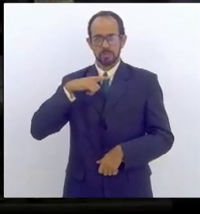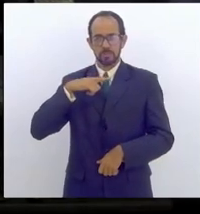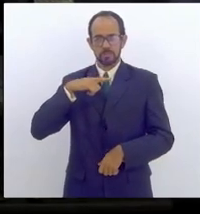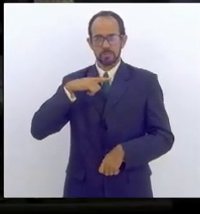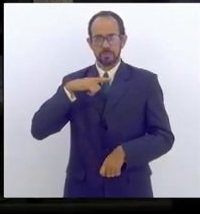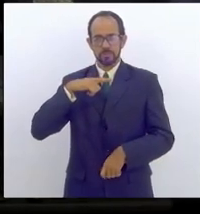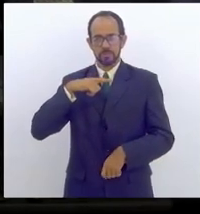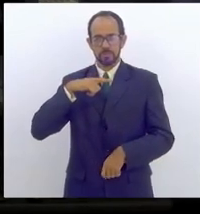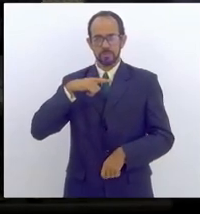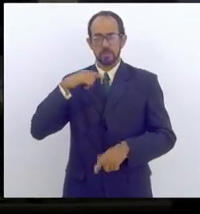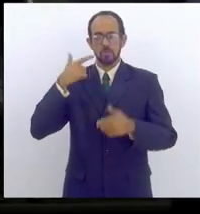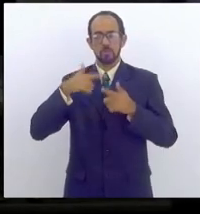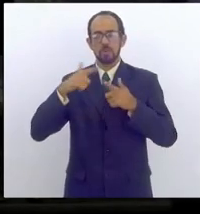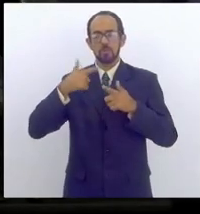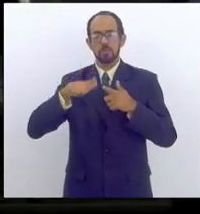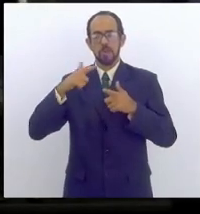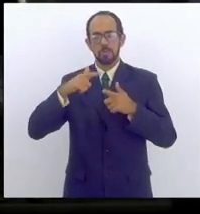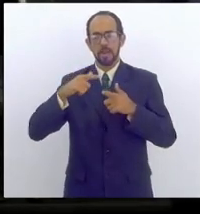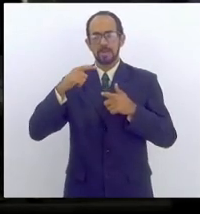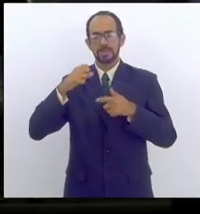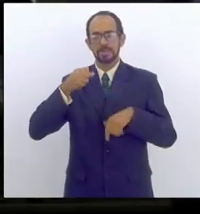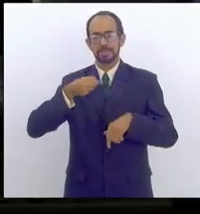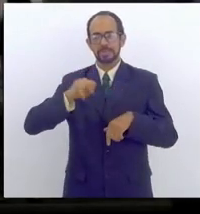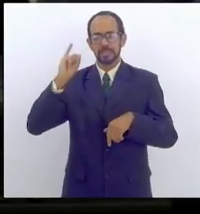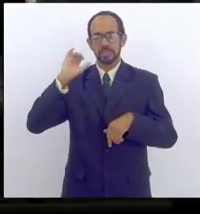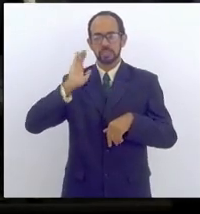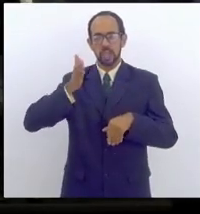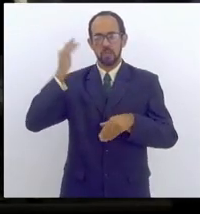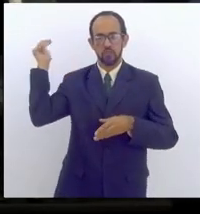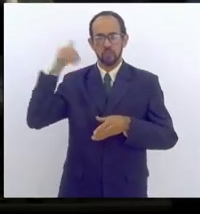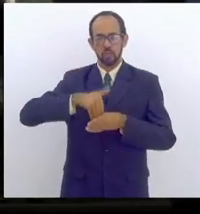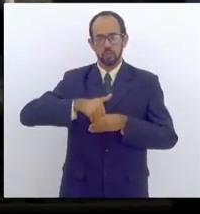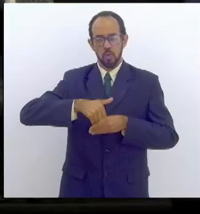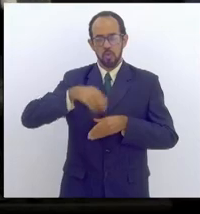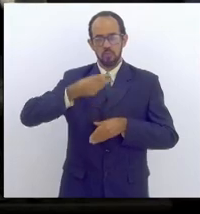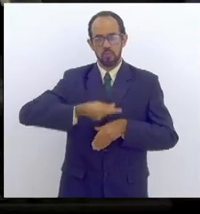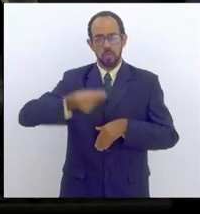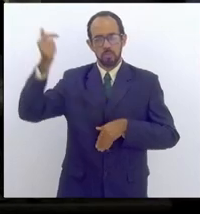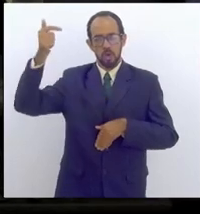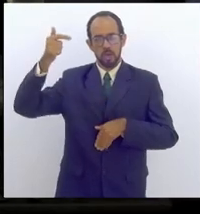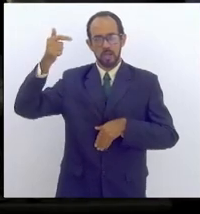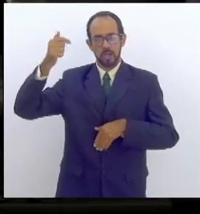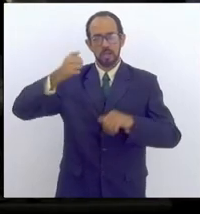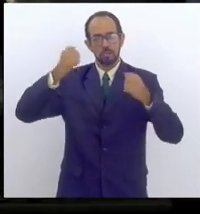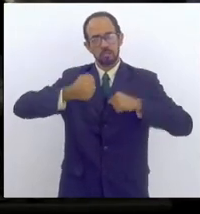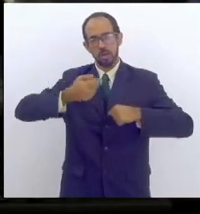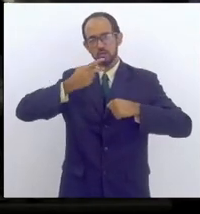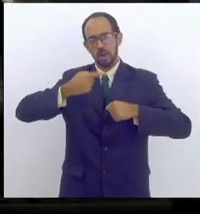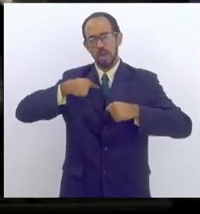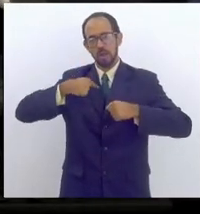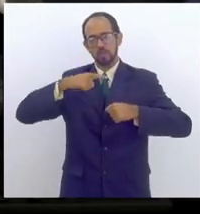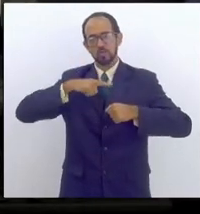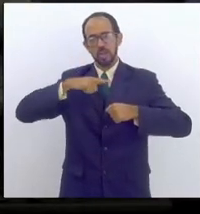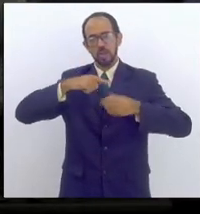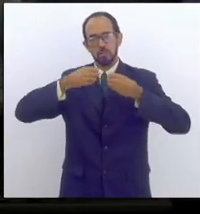O problema é quem já votou e foi embora. Porque esses podem dizer, poxa, eu fui prejudicado.